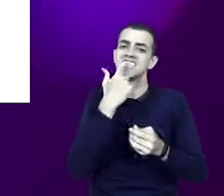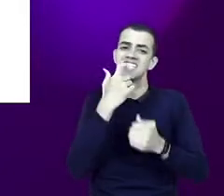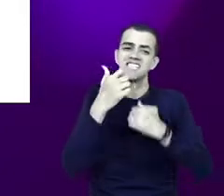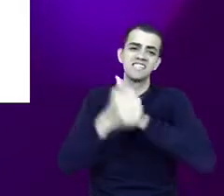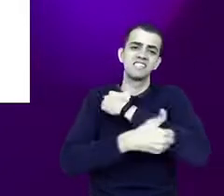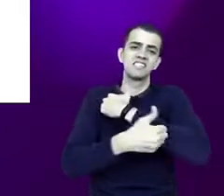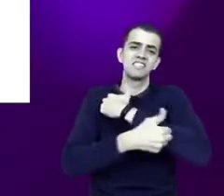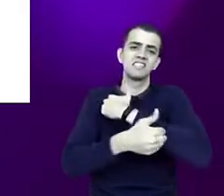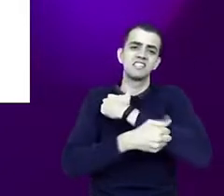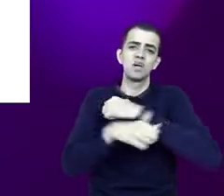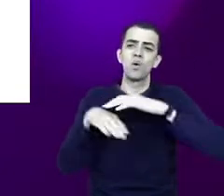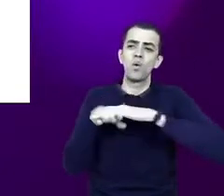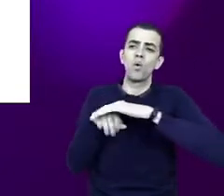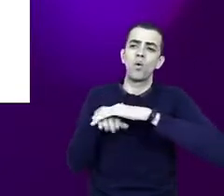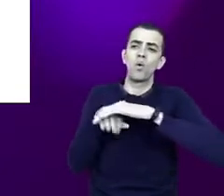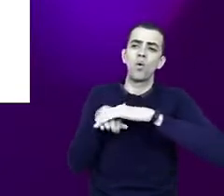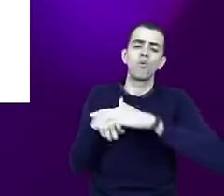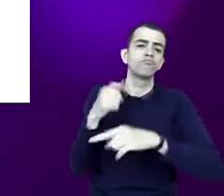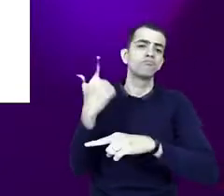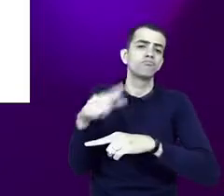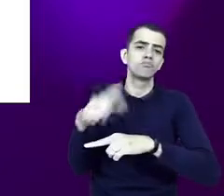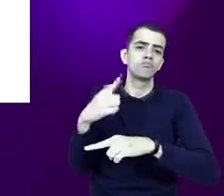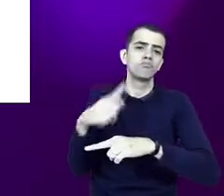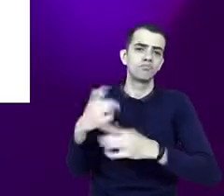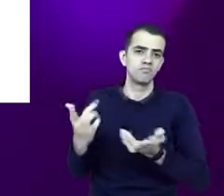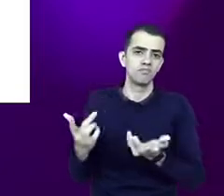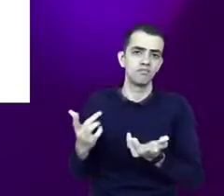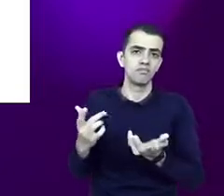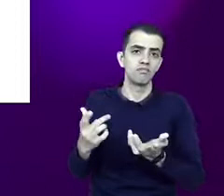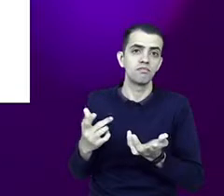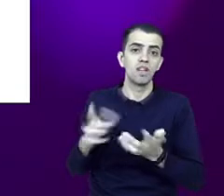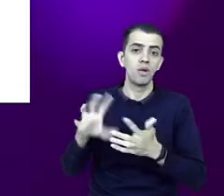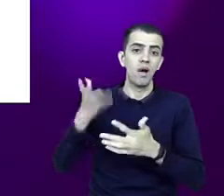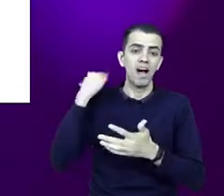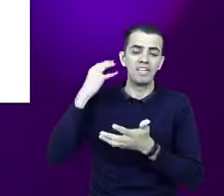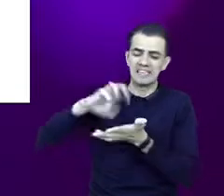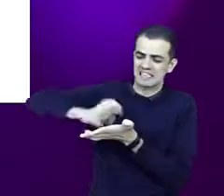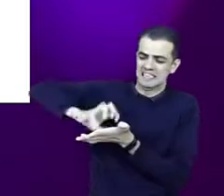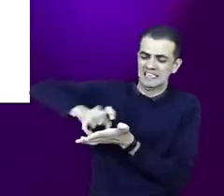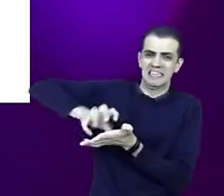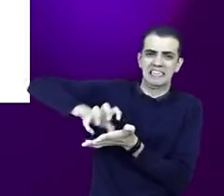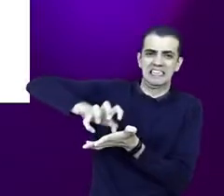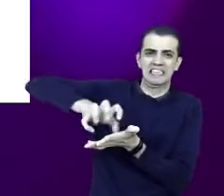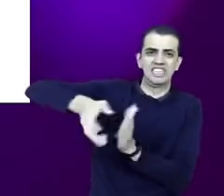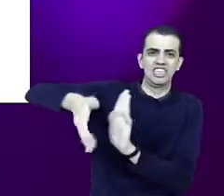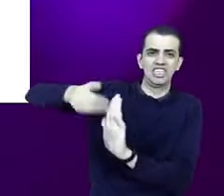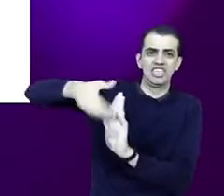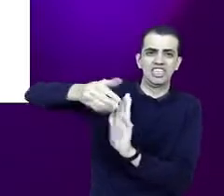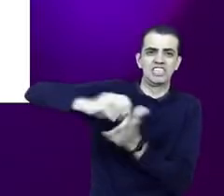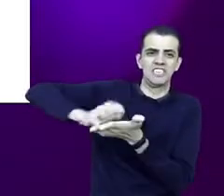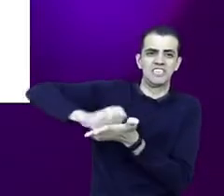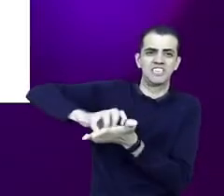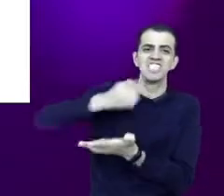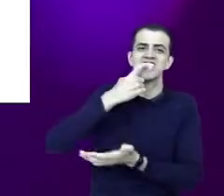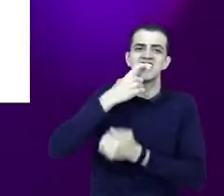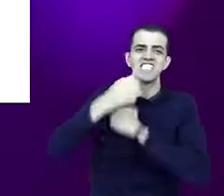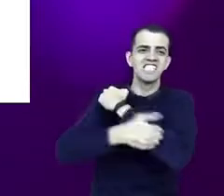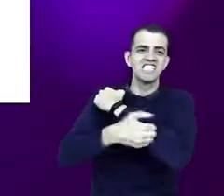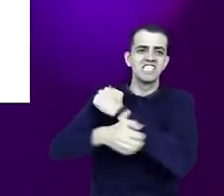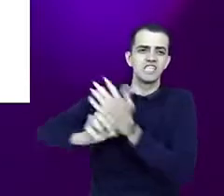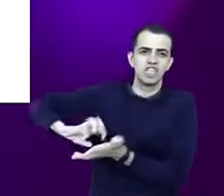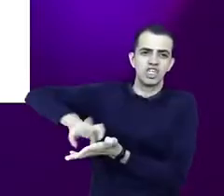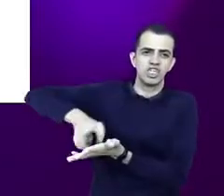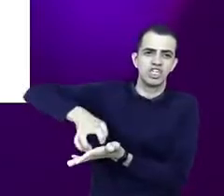precise de uma revisão protética. Então, esse exagero na fresagem, às vezes, não ocorre mais. Isso foi uma coisa